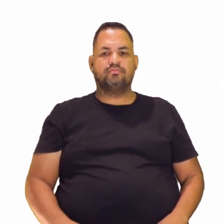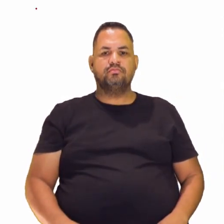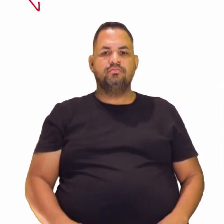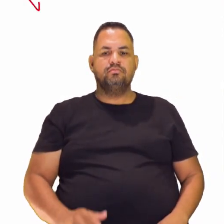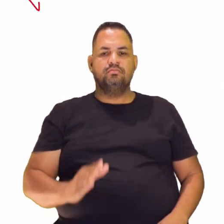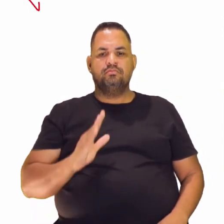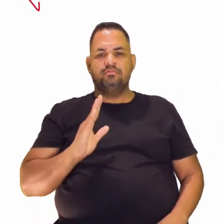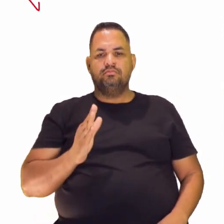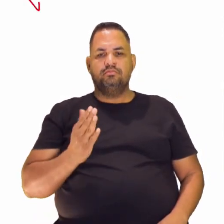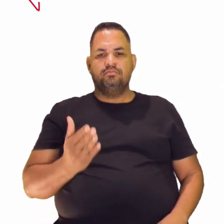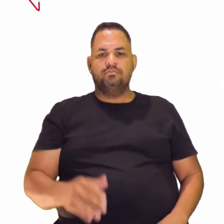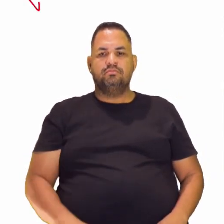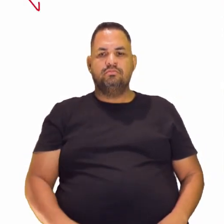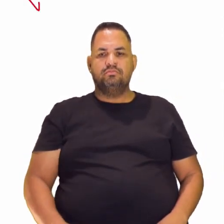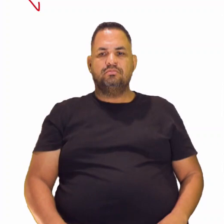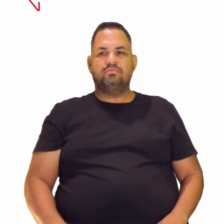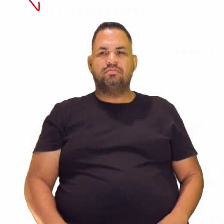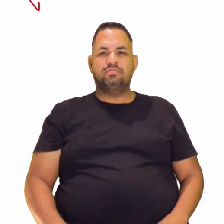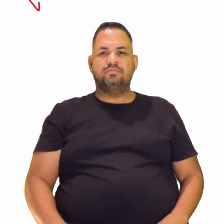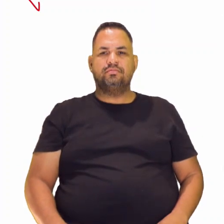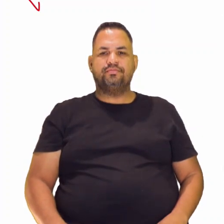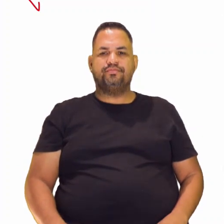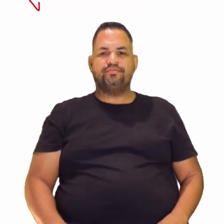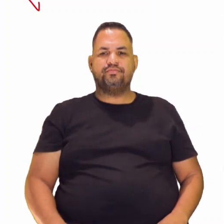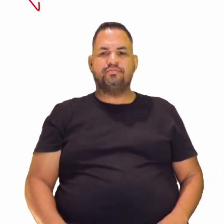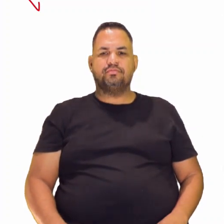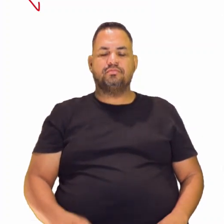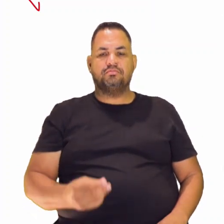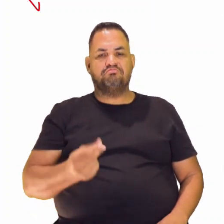já naquela época já